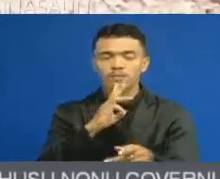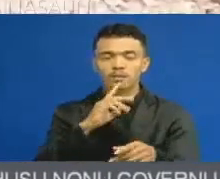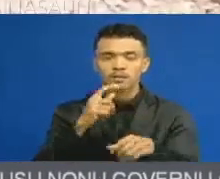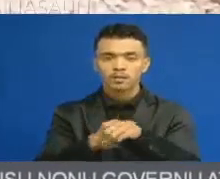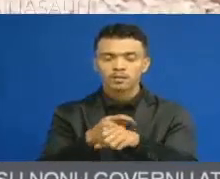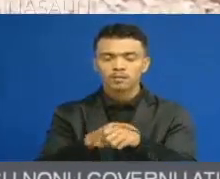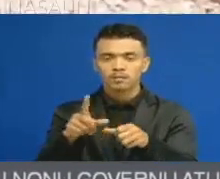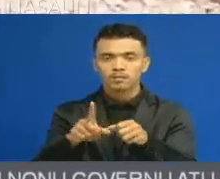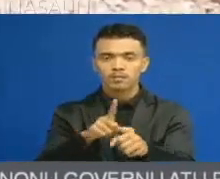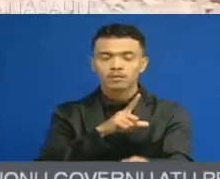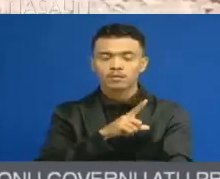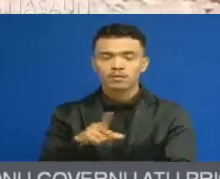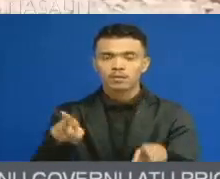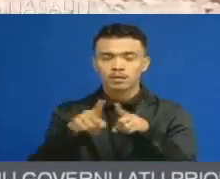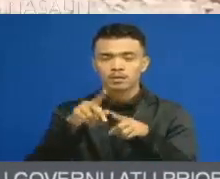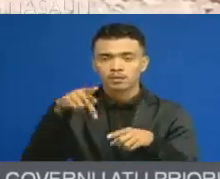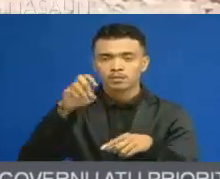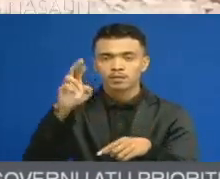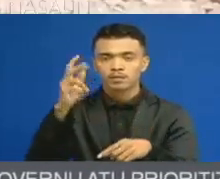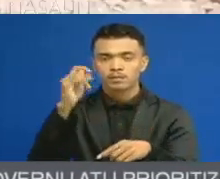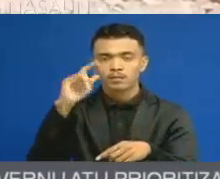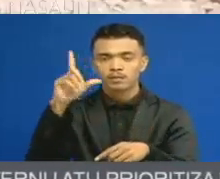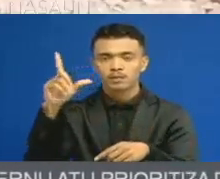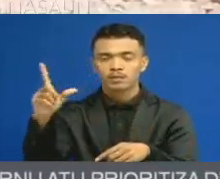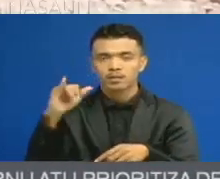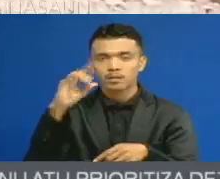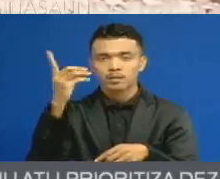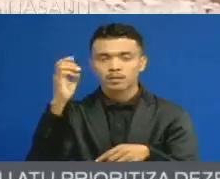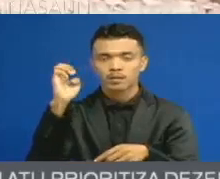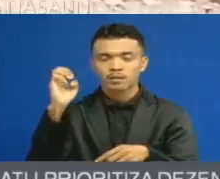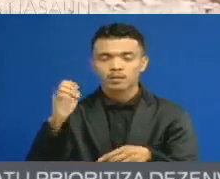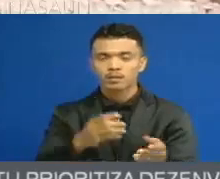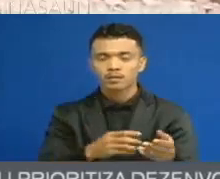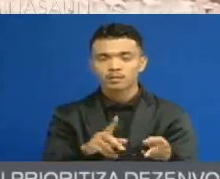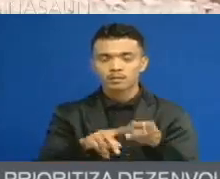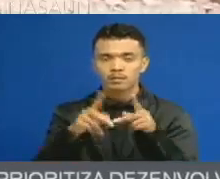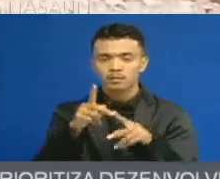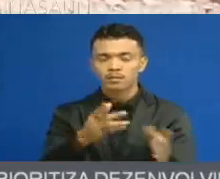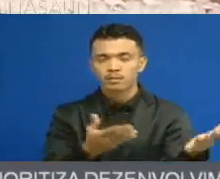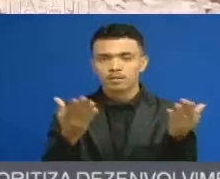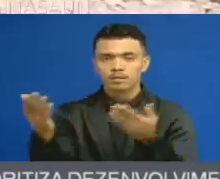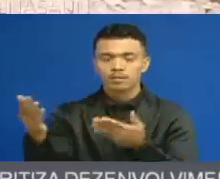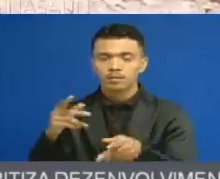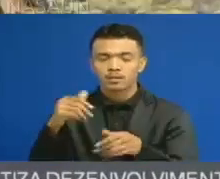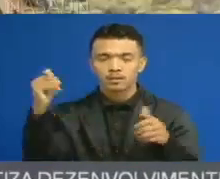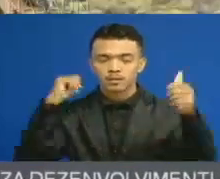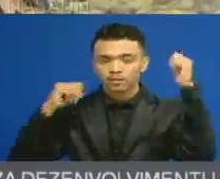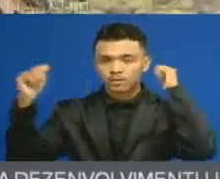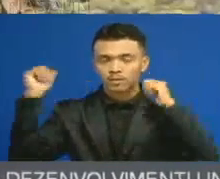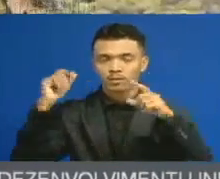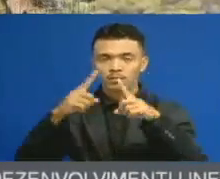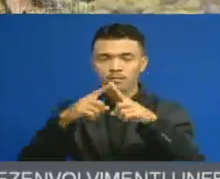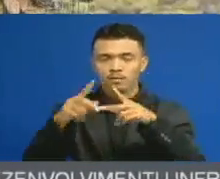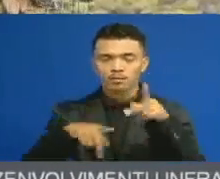Parceiro hanesan permatil ho aila ande ne mak parceiro dia klebe mak luri hela atividade ande mai komunidade.